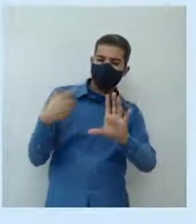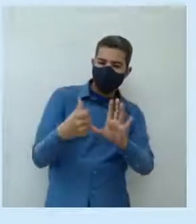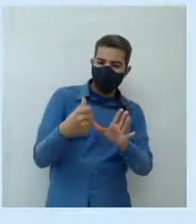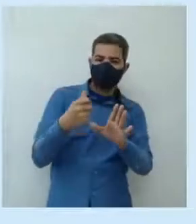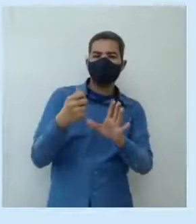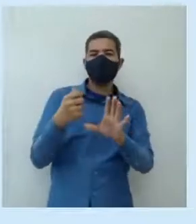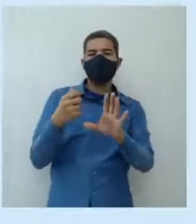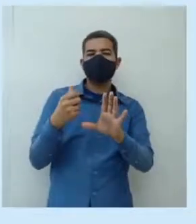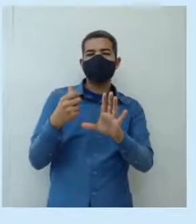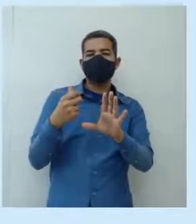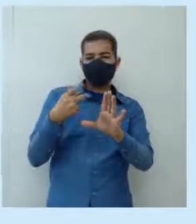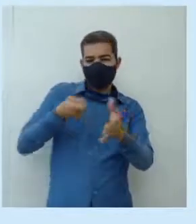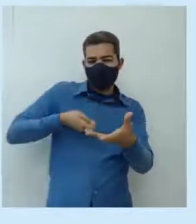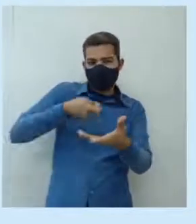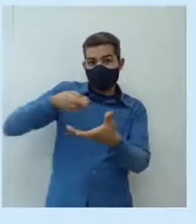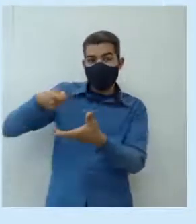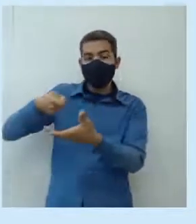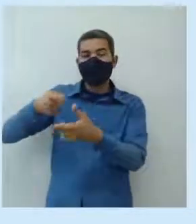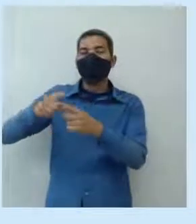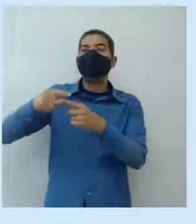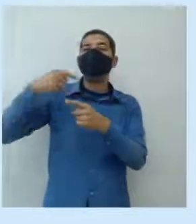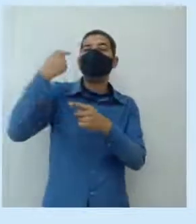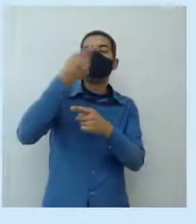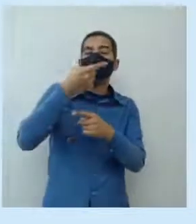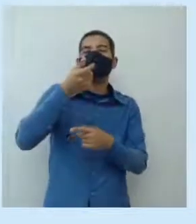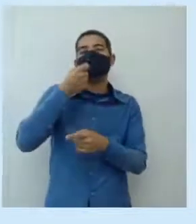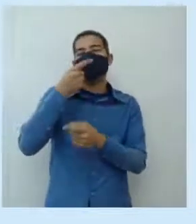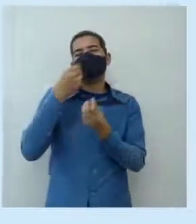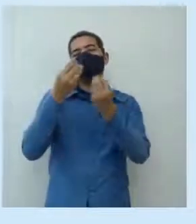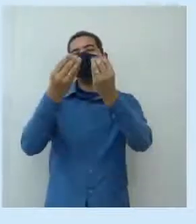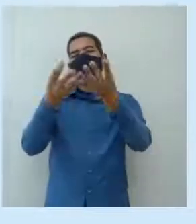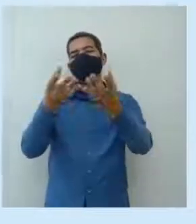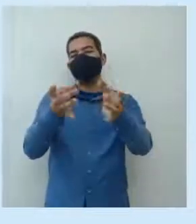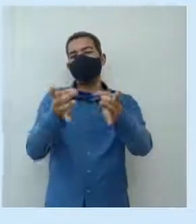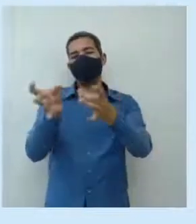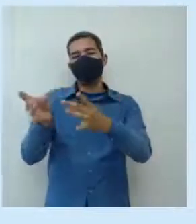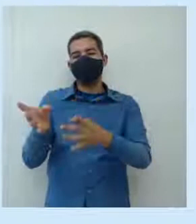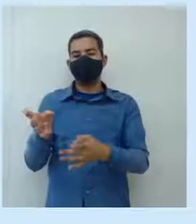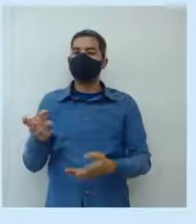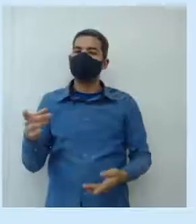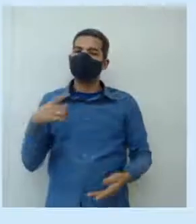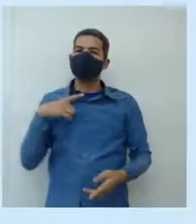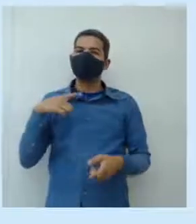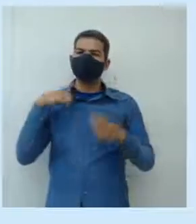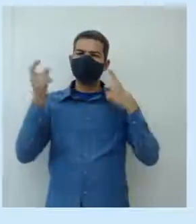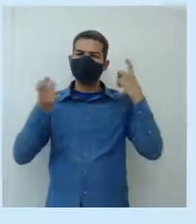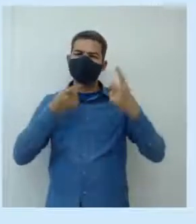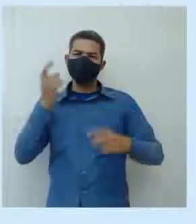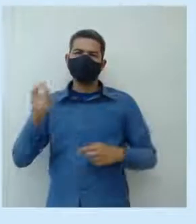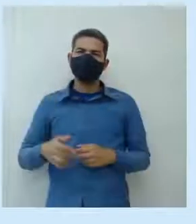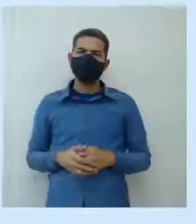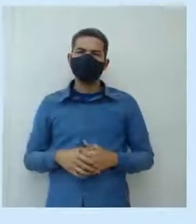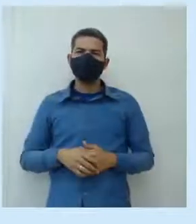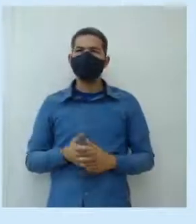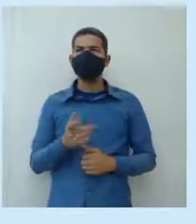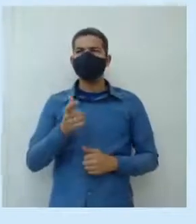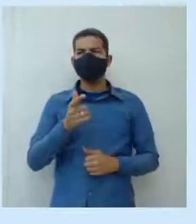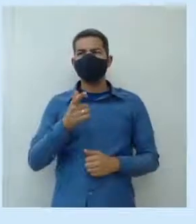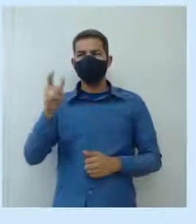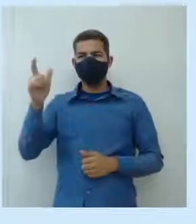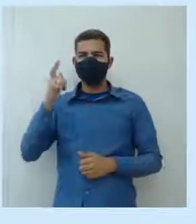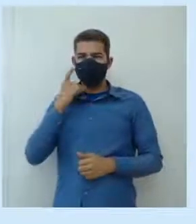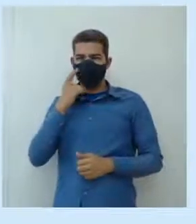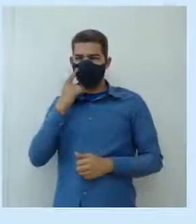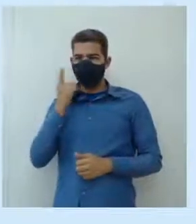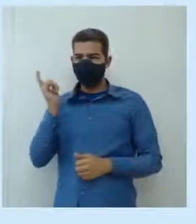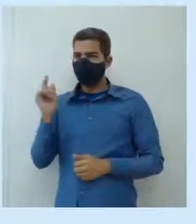hoje para amanhã ela te vender a cura. Então existe essa grande preocupação. Outra chargezinha que